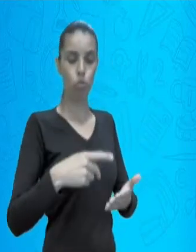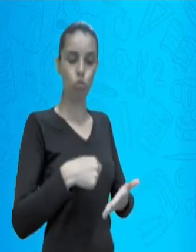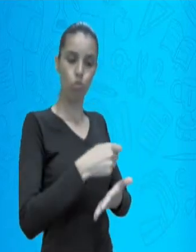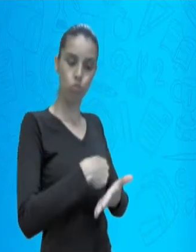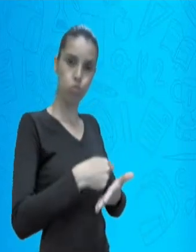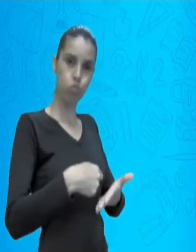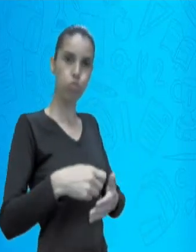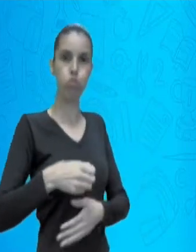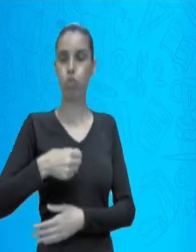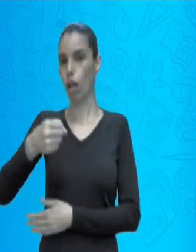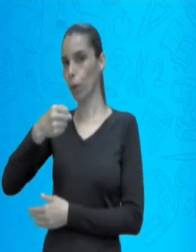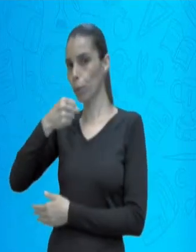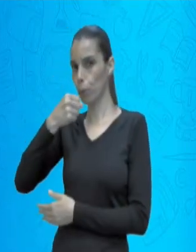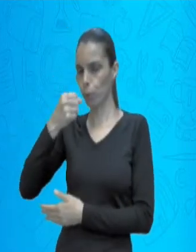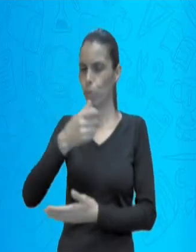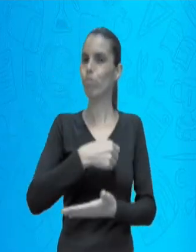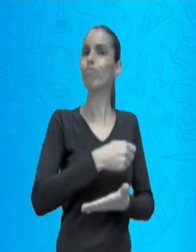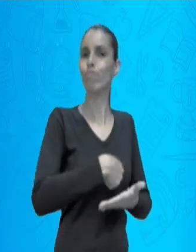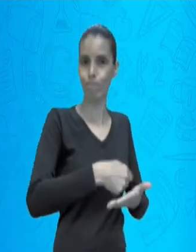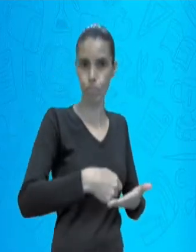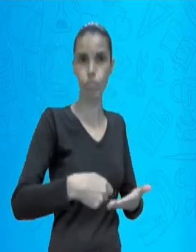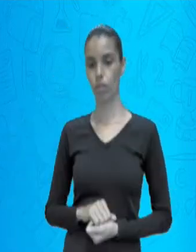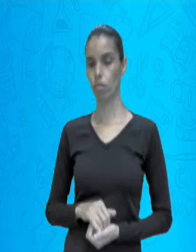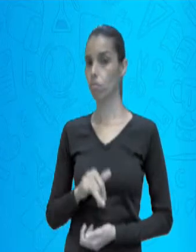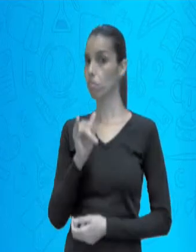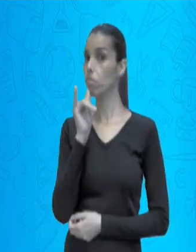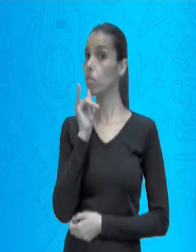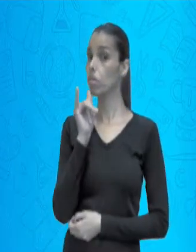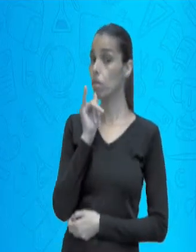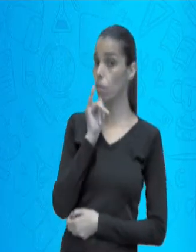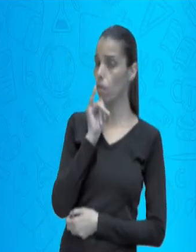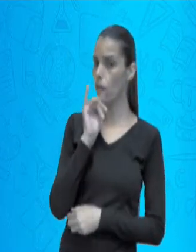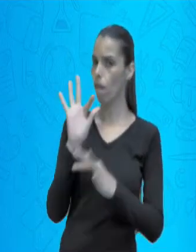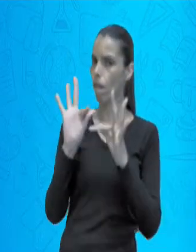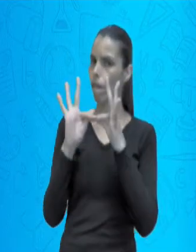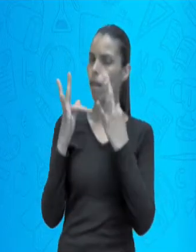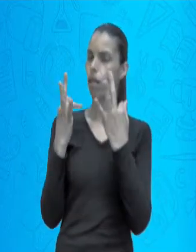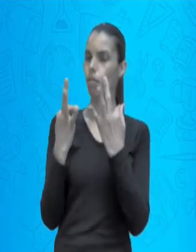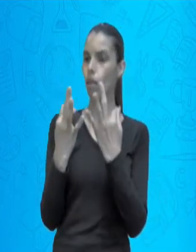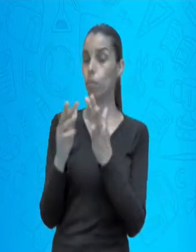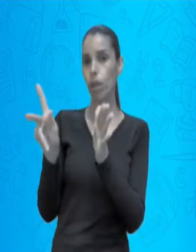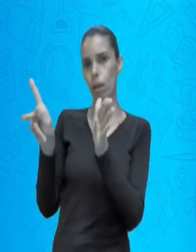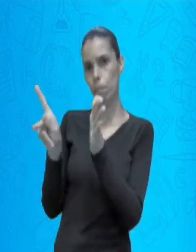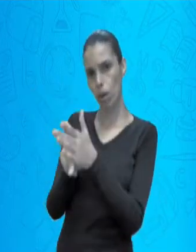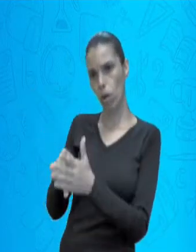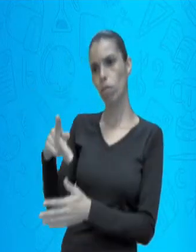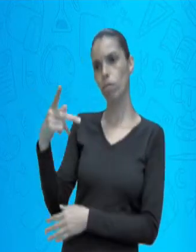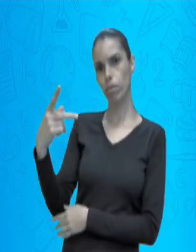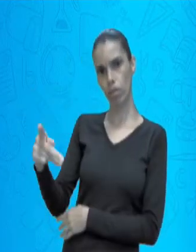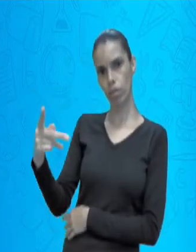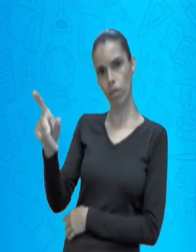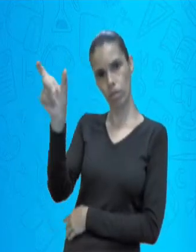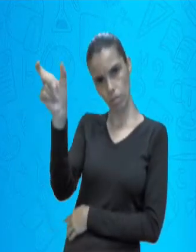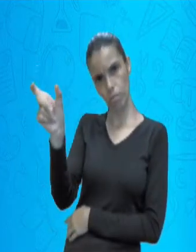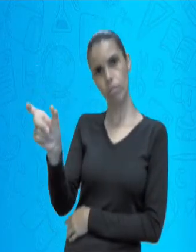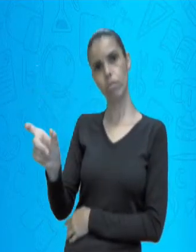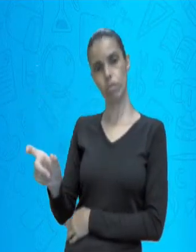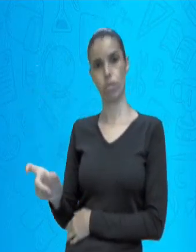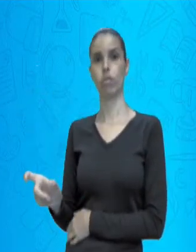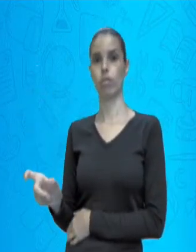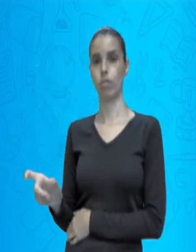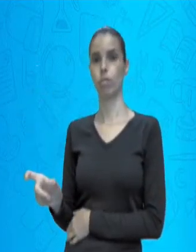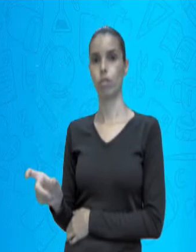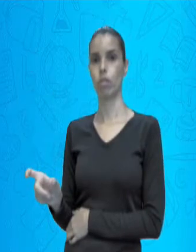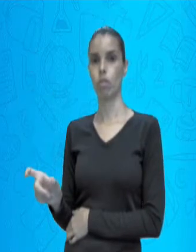Entrevistar membros da família. Eu acabei de falar, membros da família próximo, eles colaboram muito com as